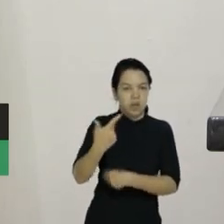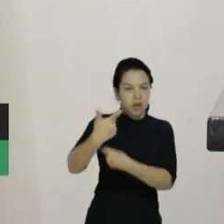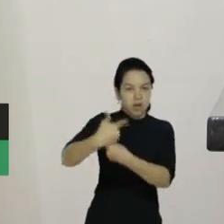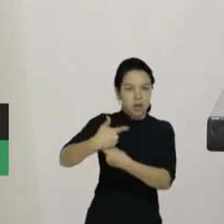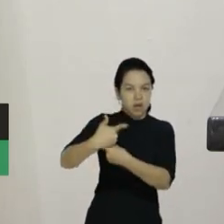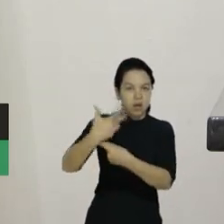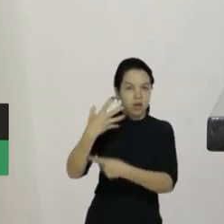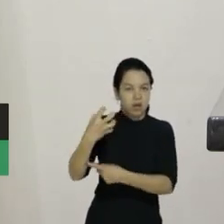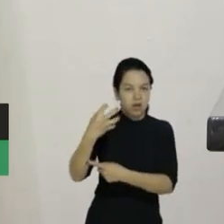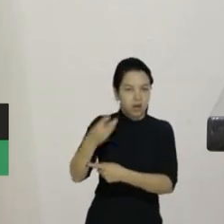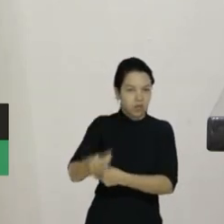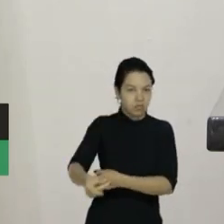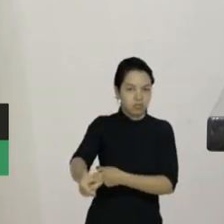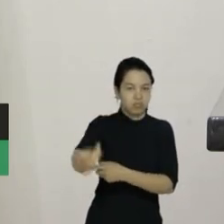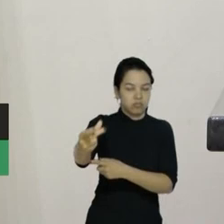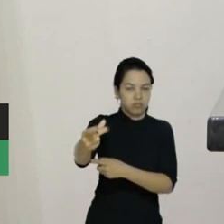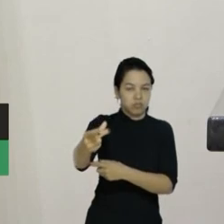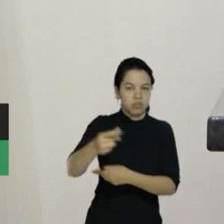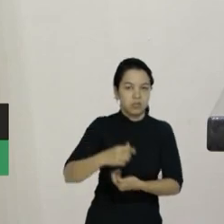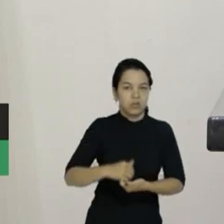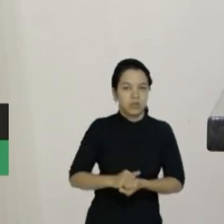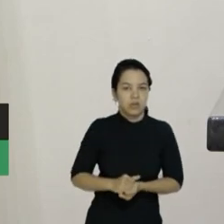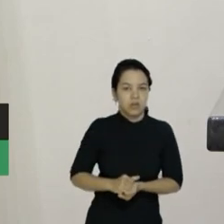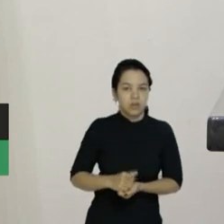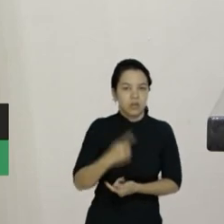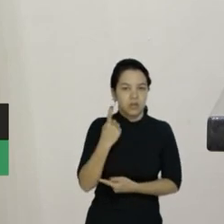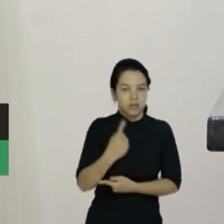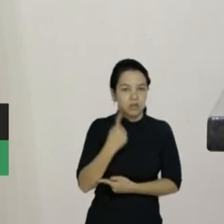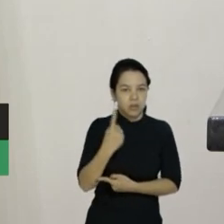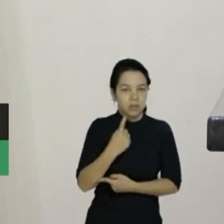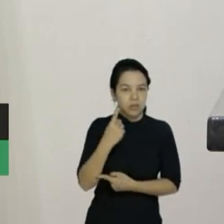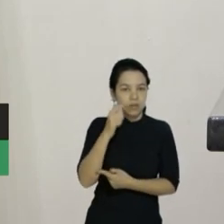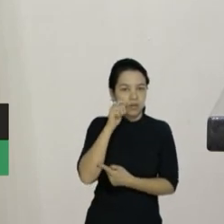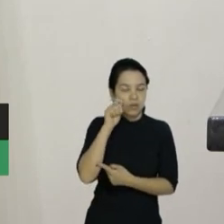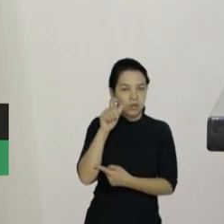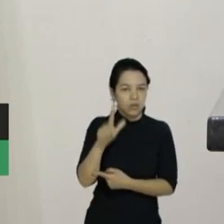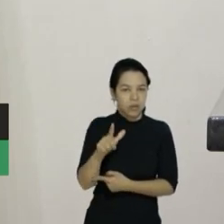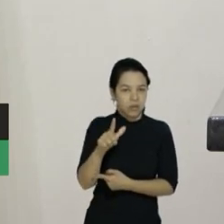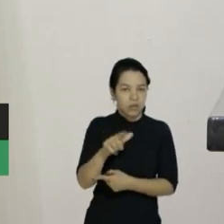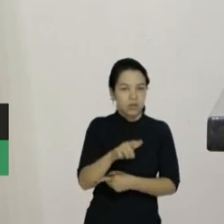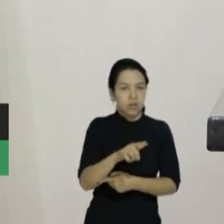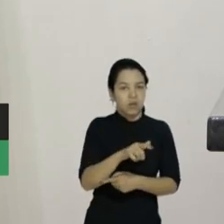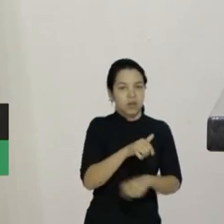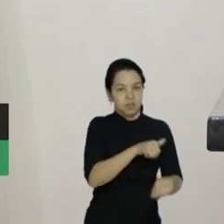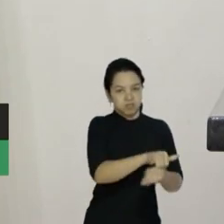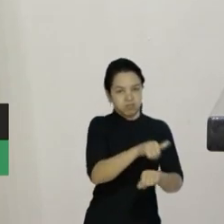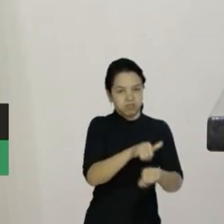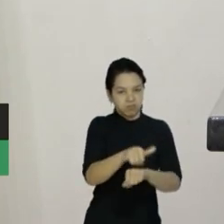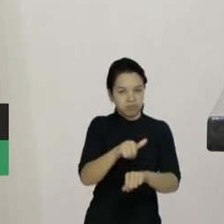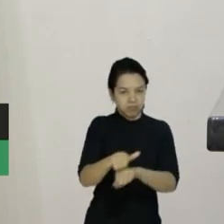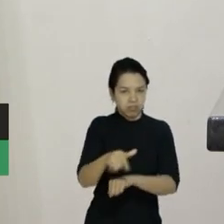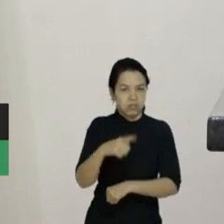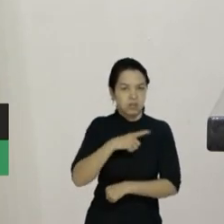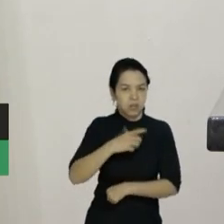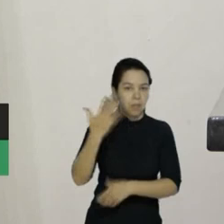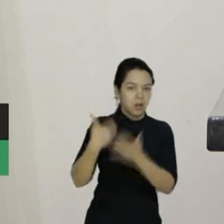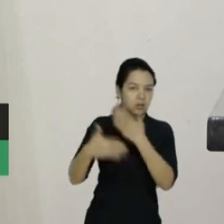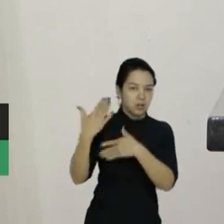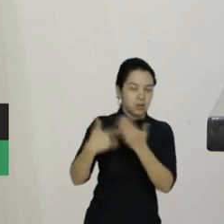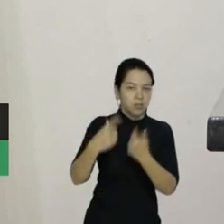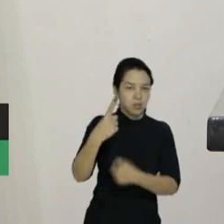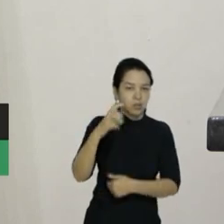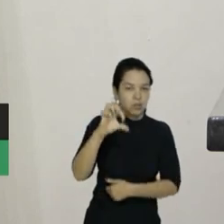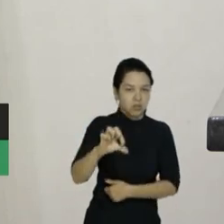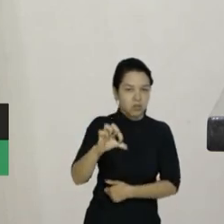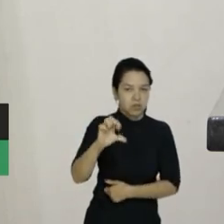ad eterno. Como disse o deputado Antídio, a picaretagem, realmente, deputado, em 1982, quando